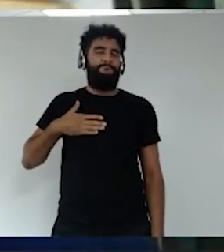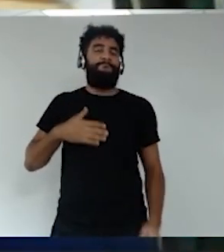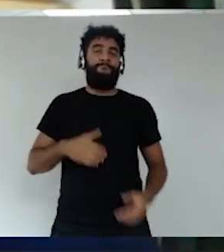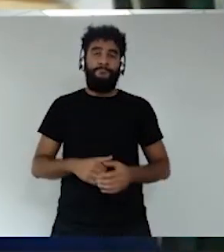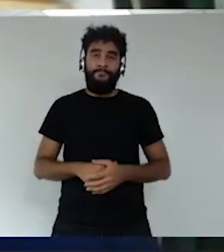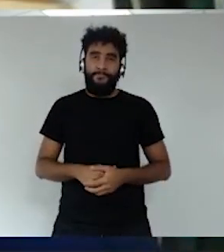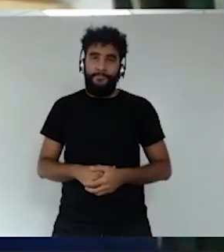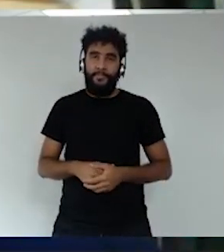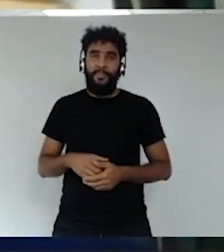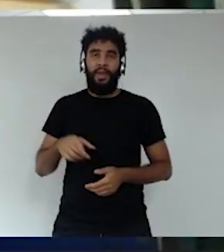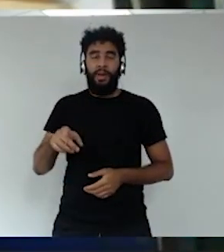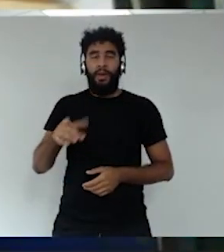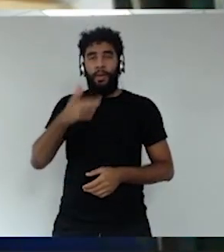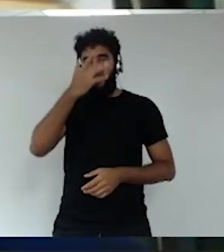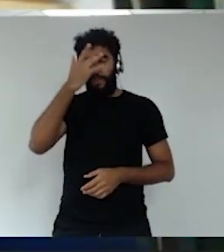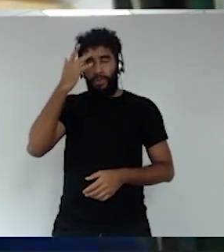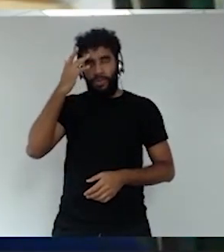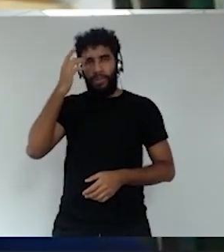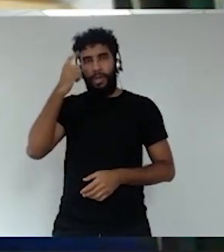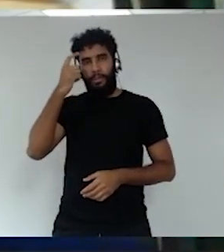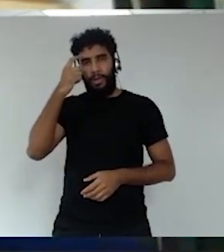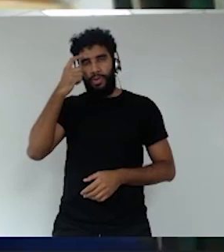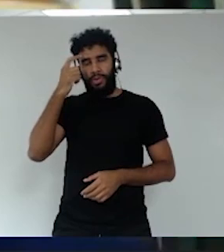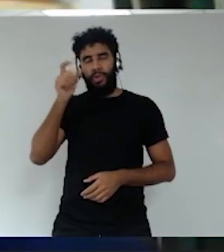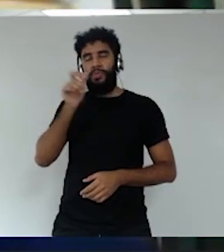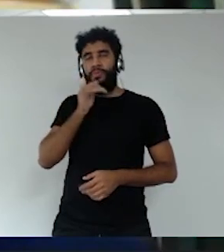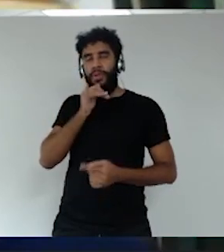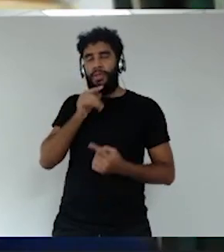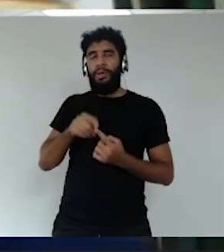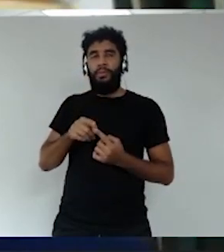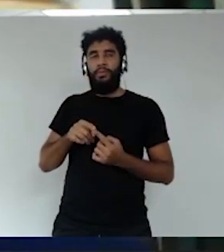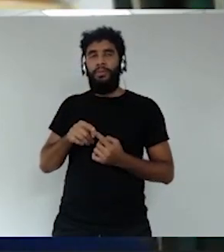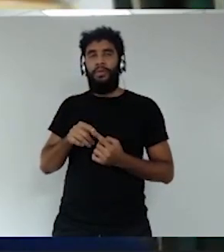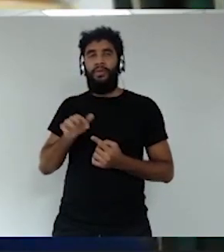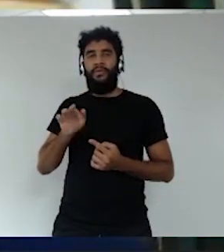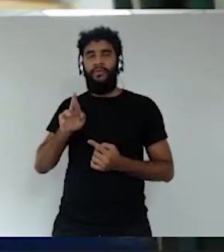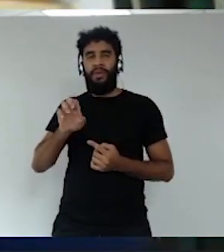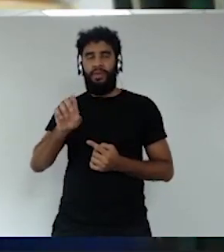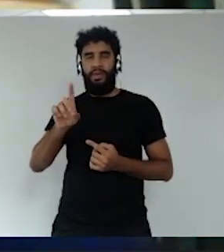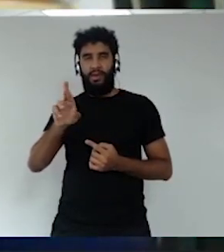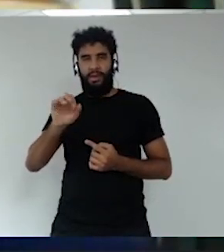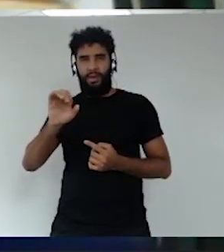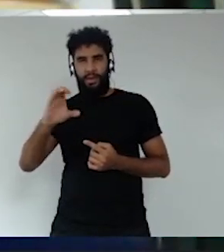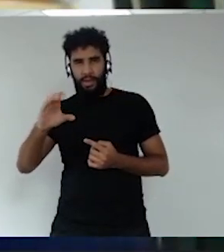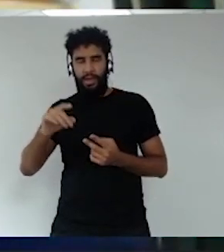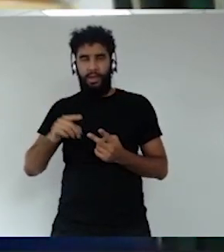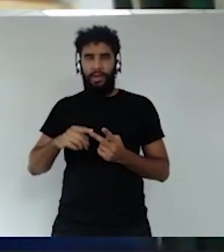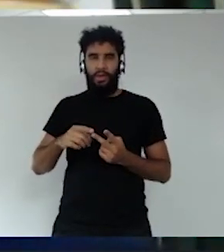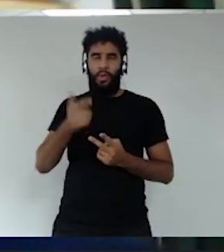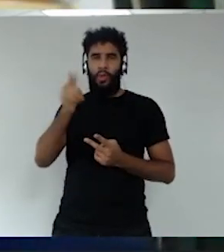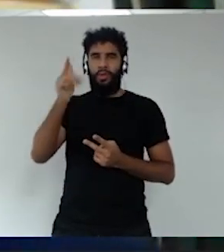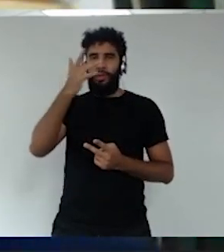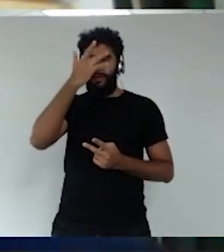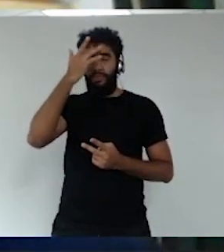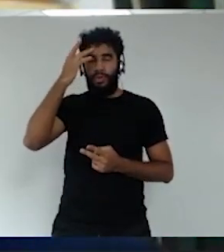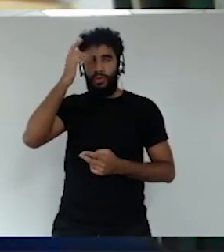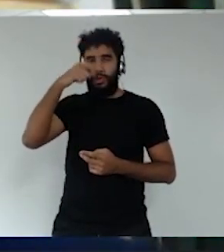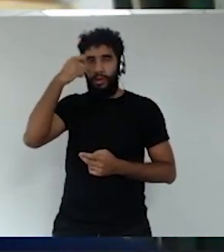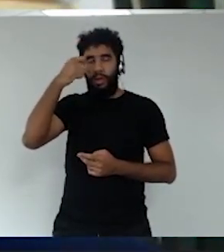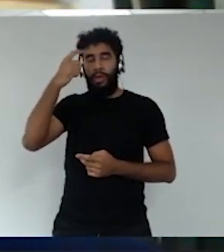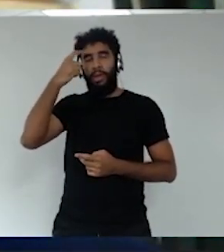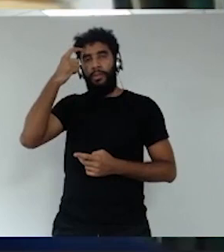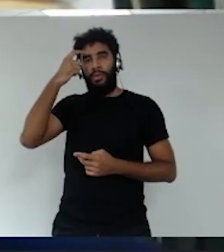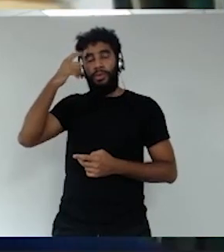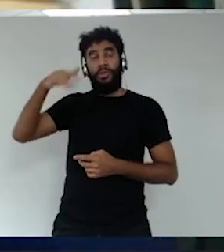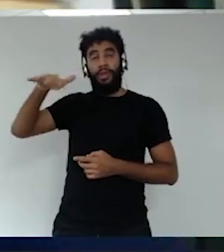né? E aí pensadores não só como Gadamer, como Frederick Miller, Dworkin, pensadores do direito